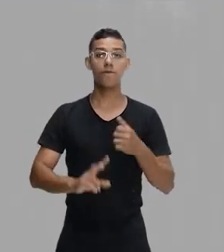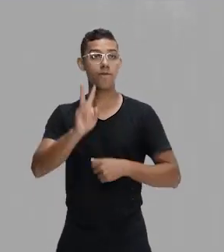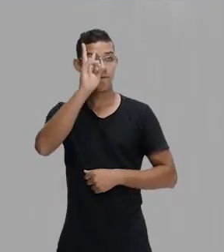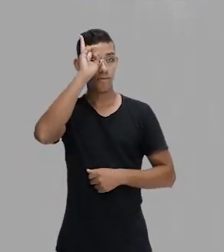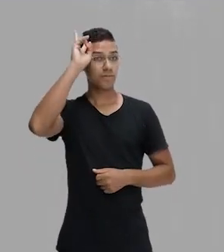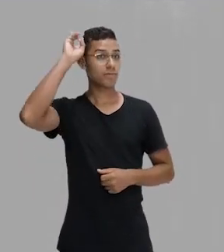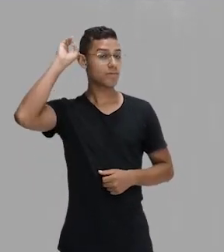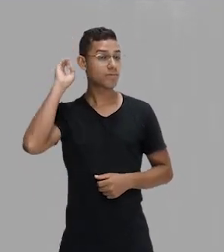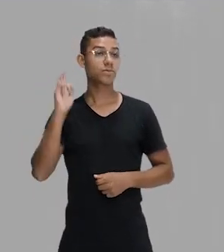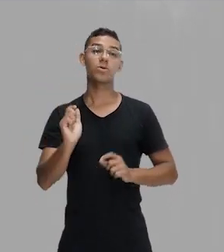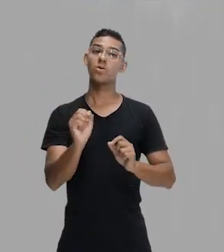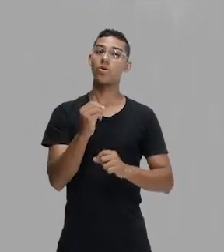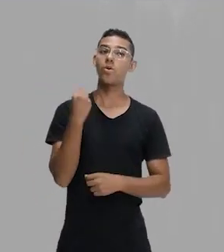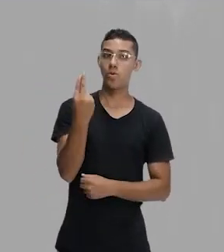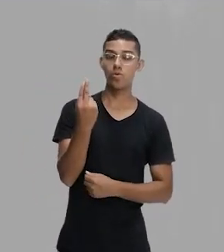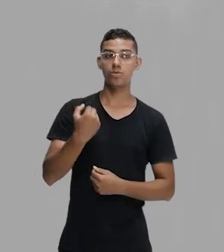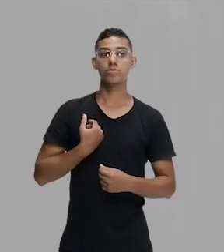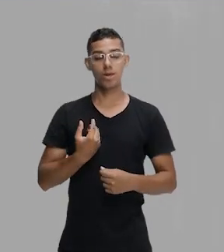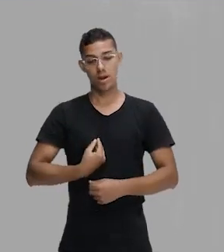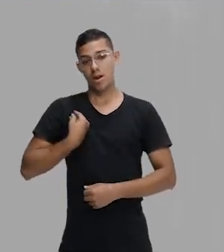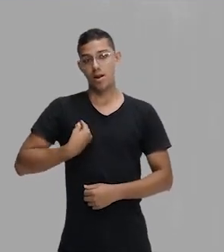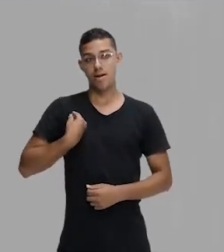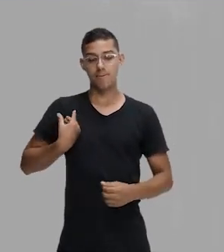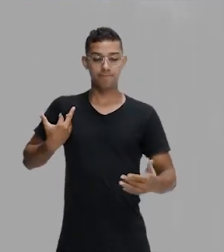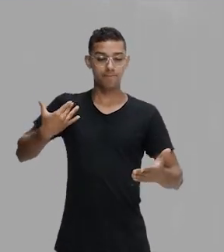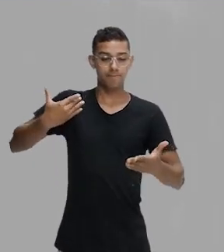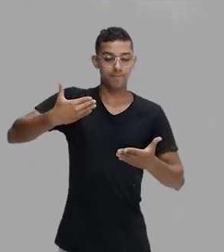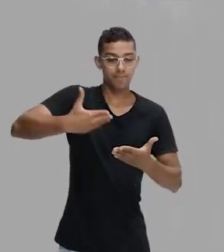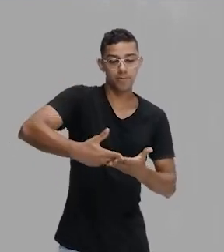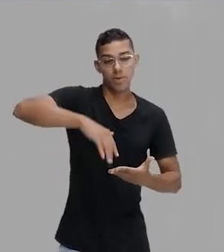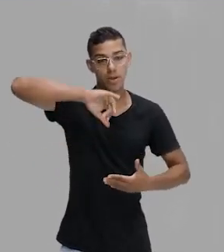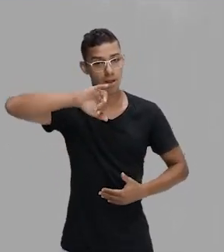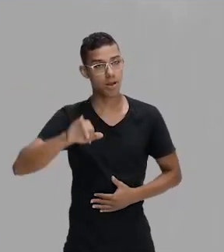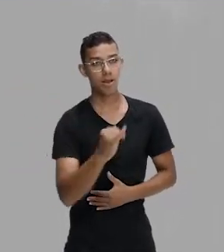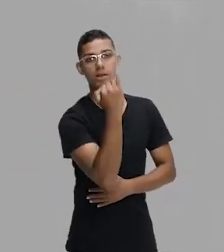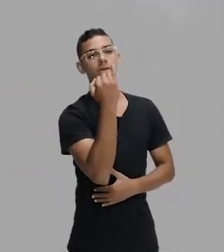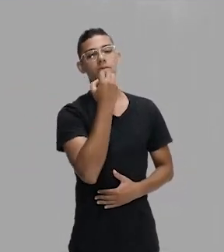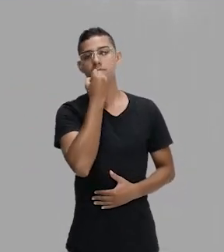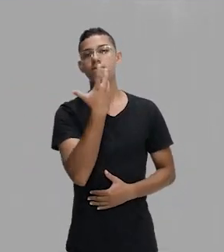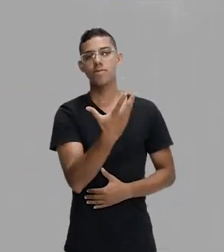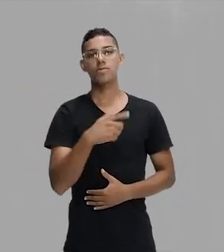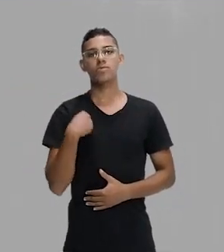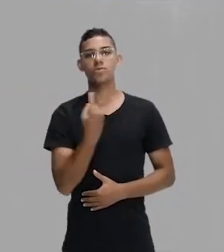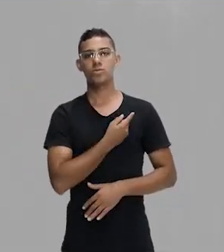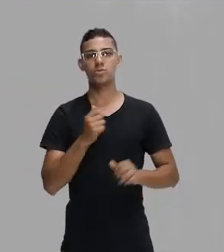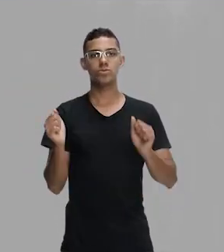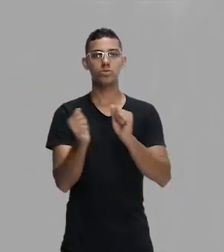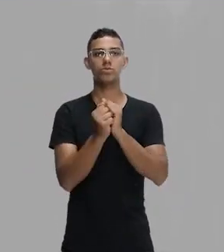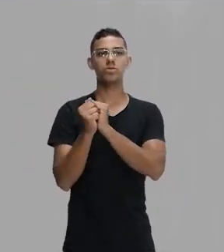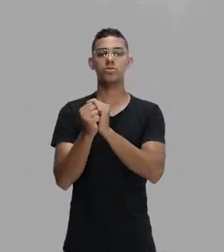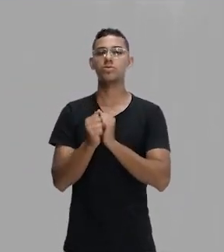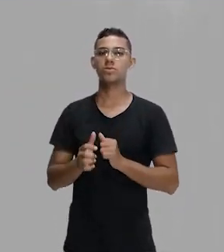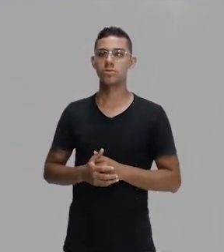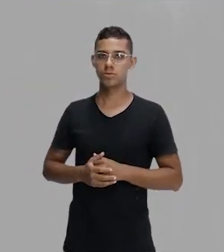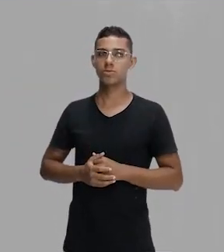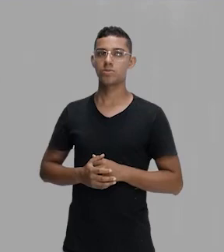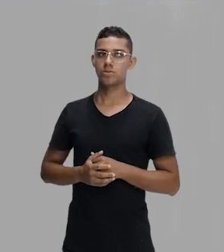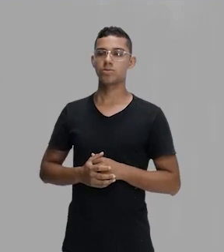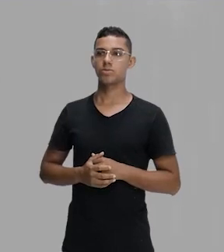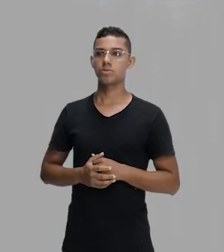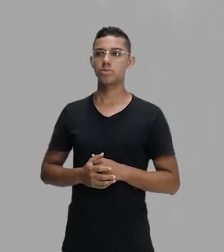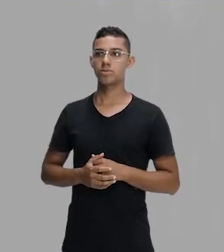ou aquilo que você for fazer durante a vida e que você possa aproveitar bastante conosco isso, tá? Bom, nós temos aqui